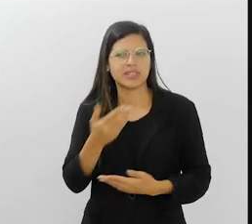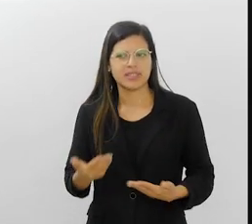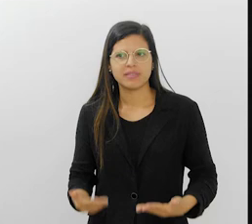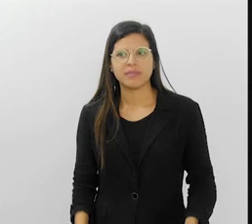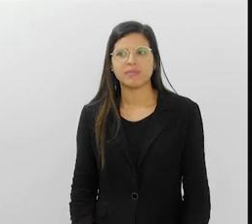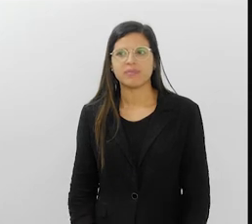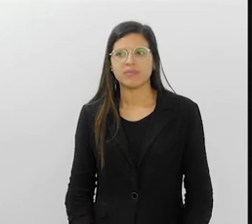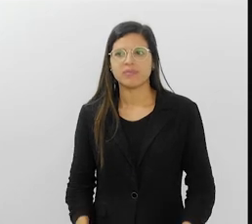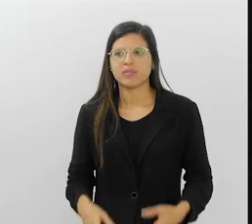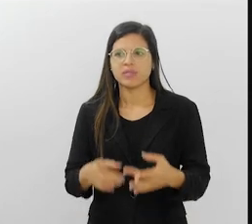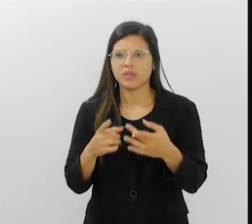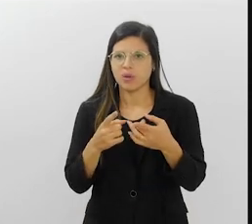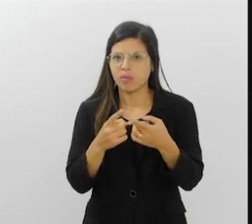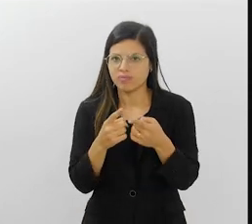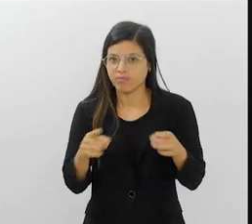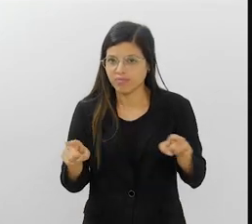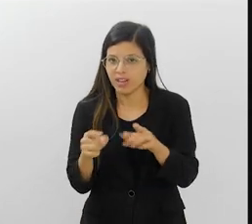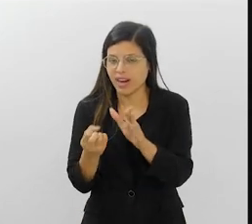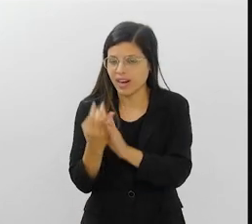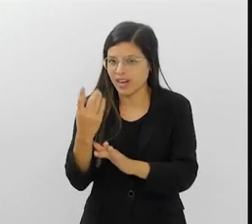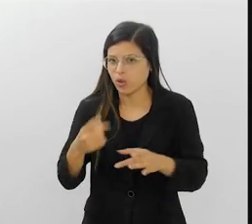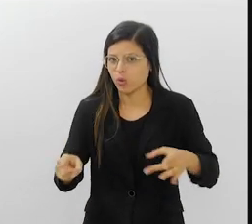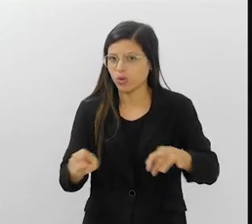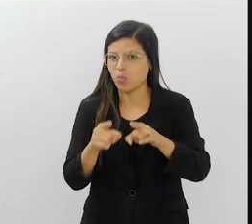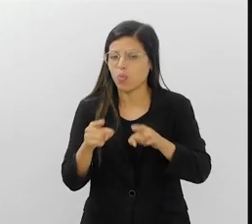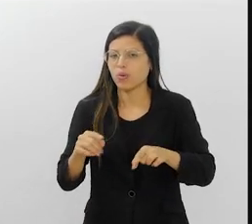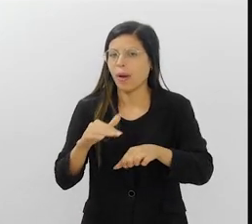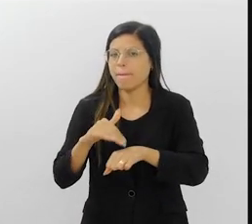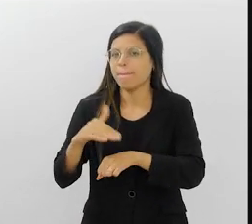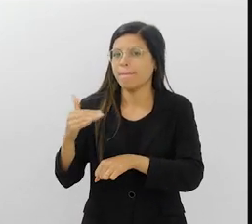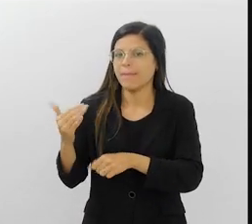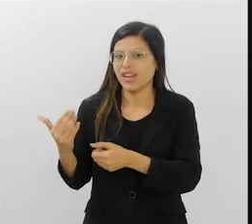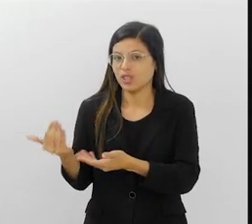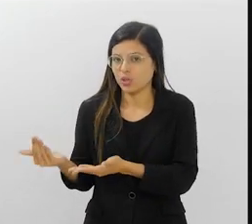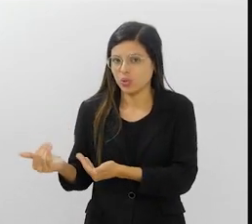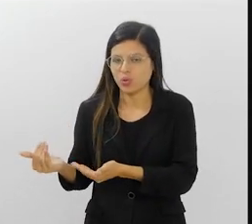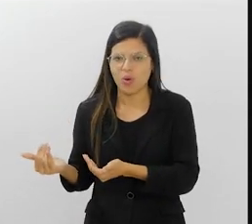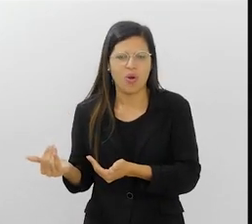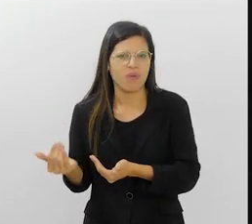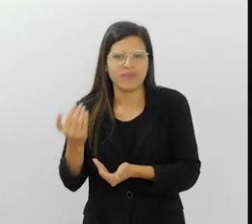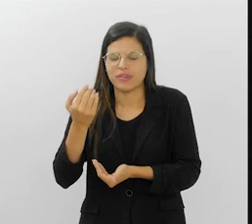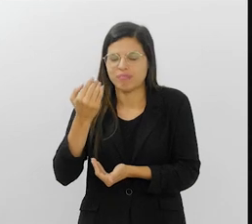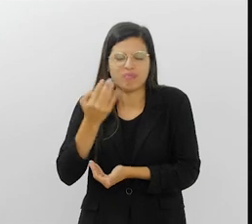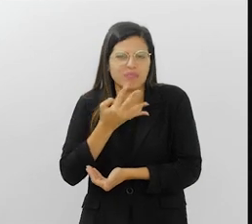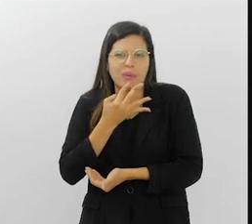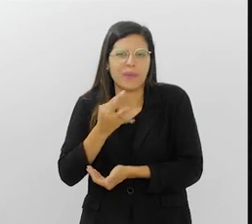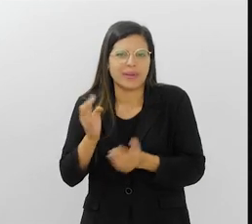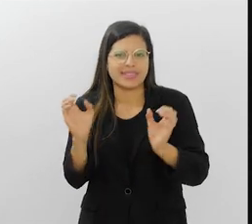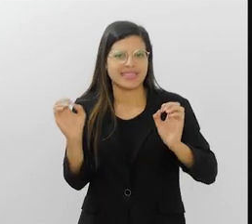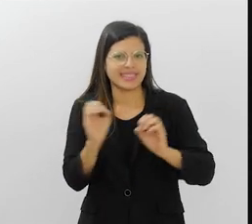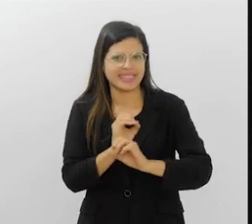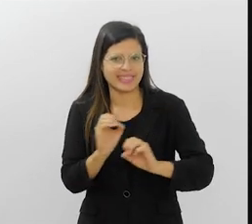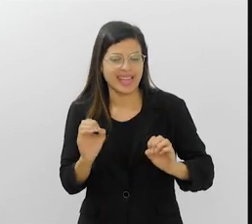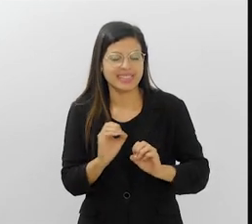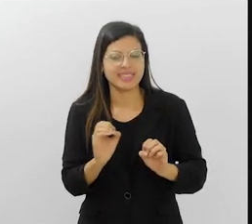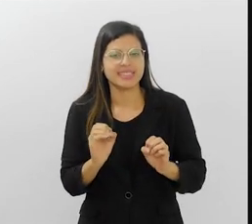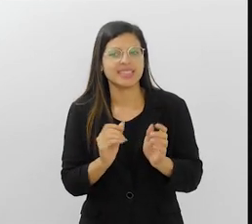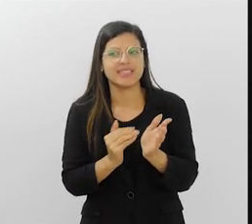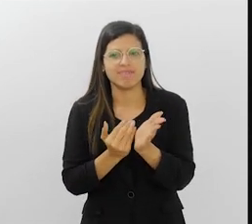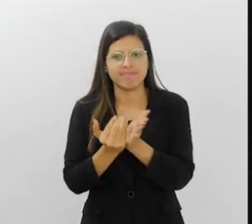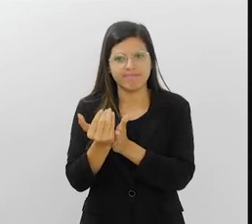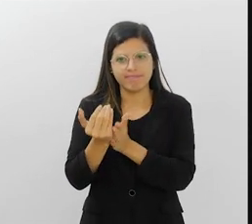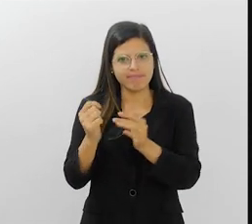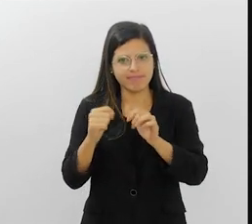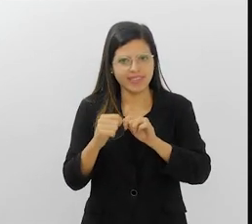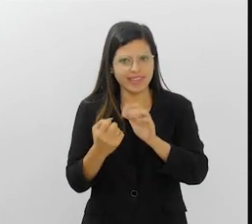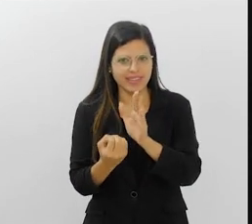O compositor mais novo a ganhar o samba na Portela. Olha. Eu não tinha noção de nada, Mauro. Porque quando eu comecei